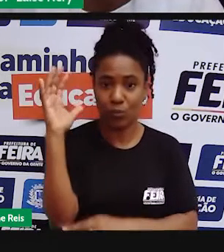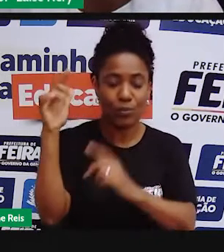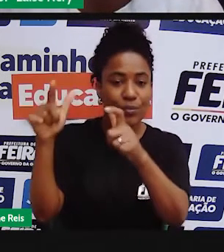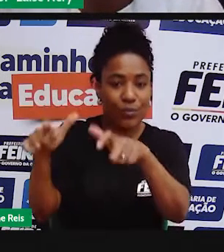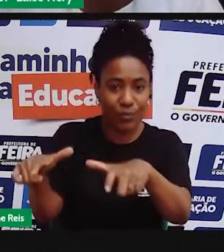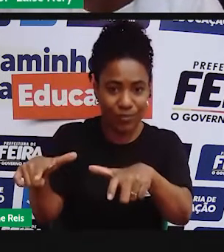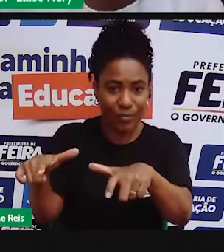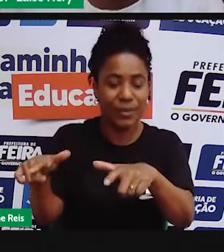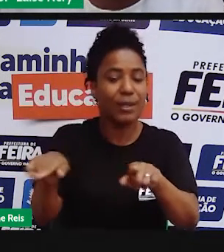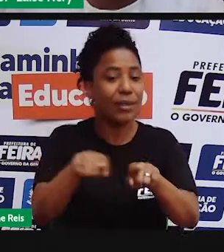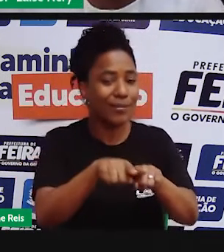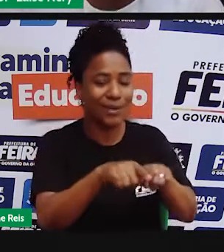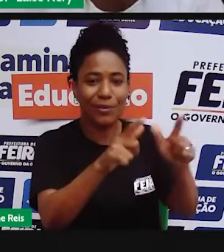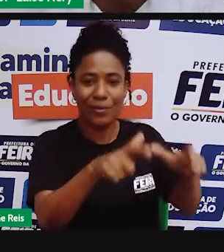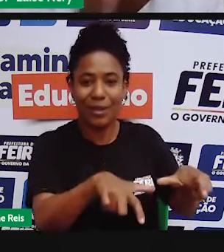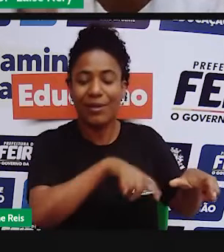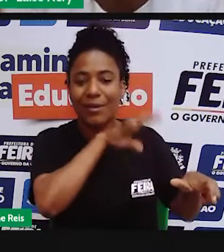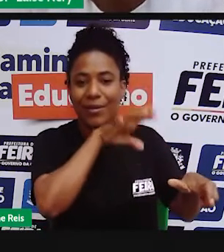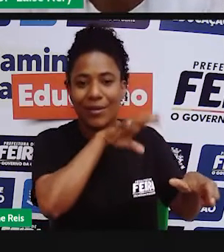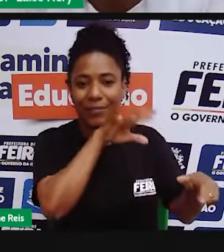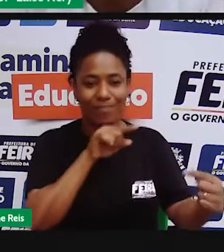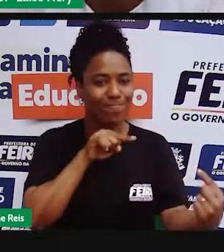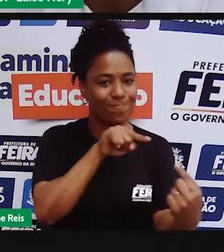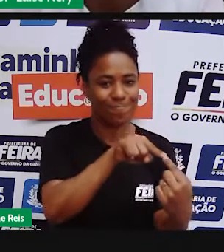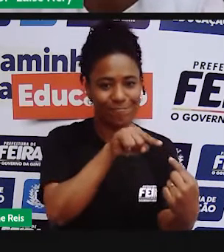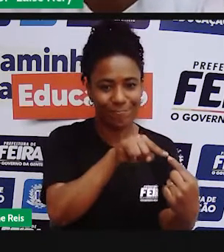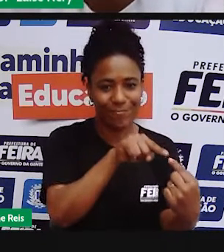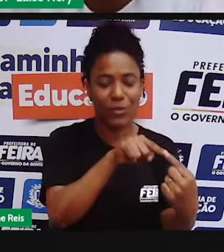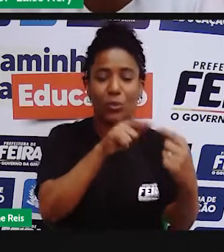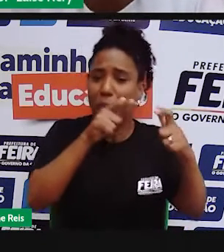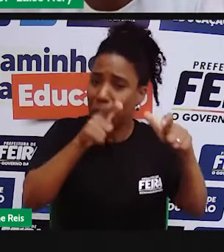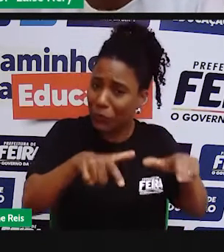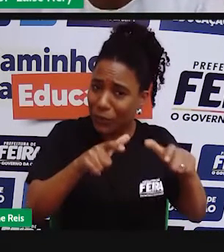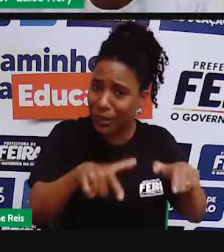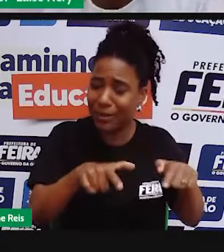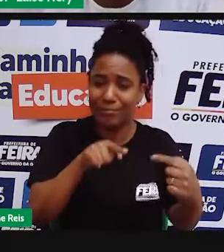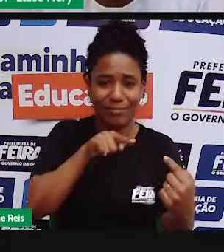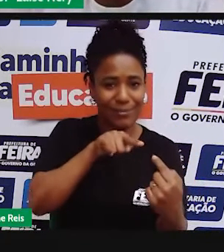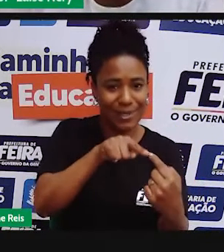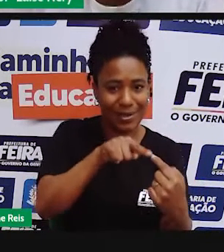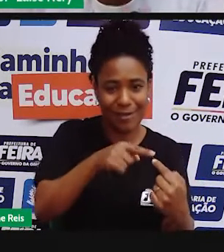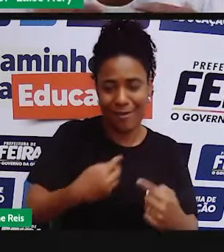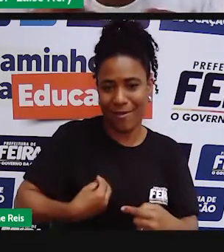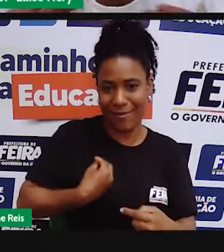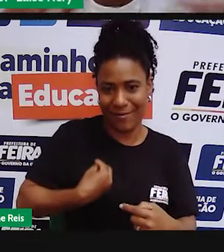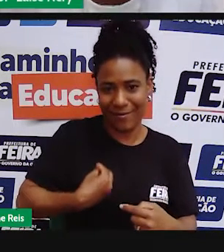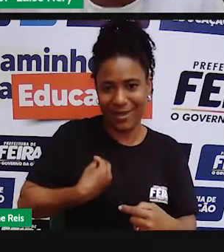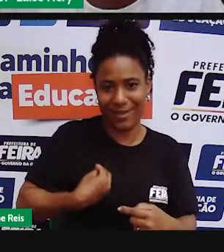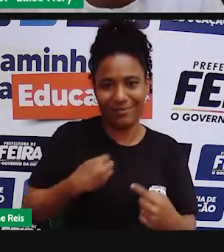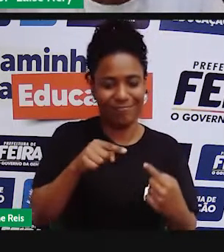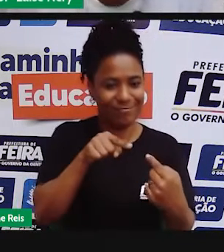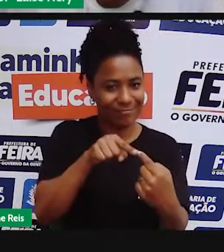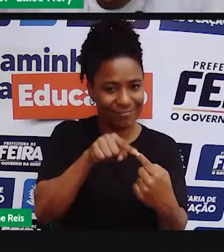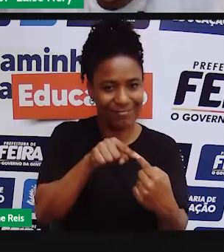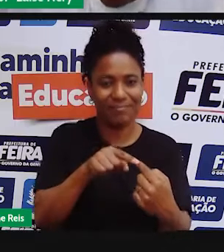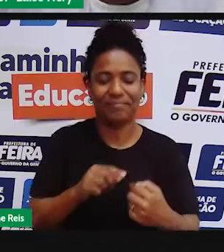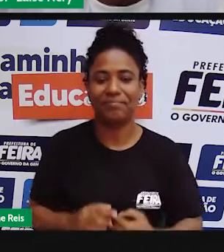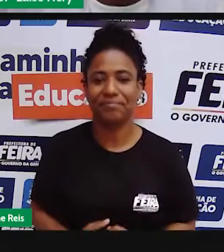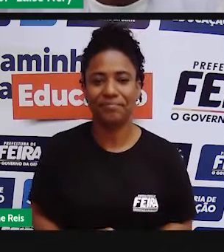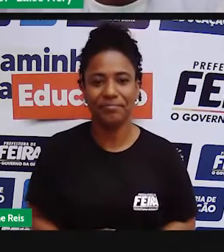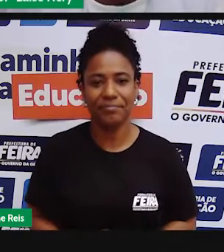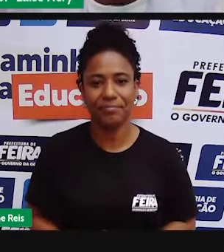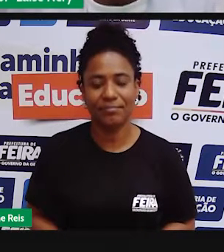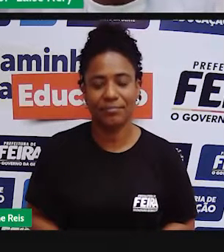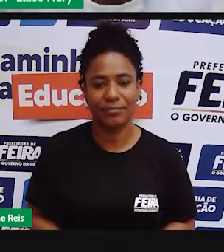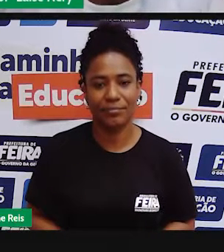cada fauna se localizam em locais, ambientes de acordo com as suas próprias características.